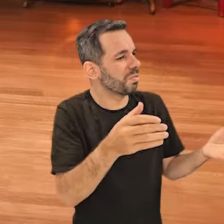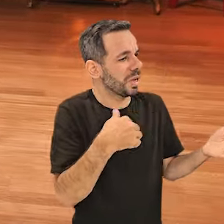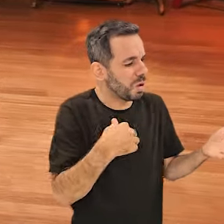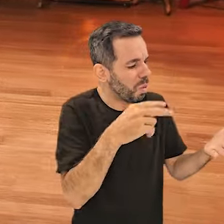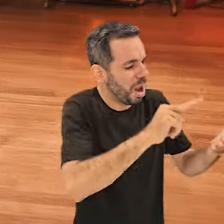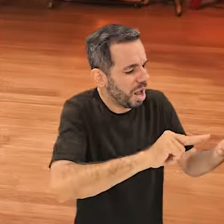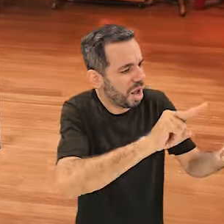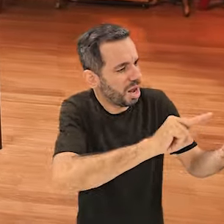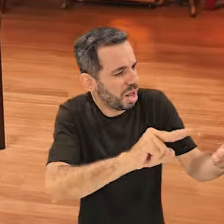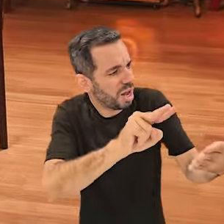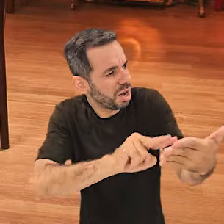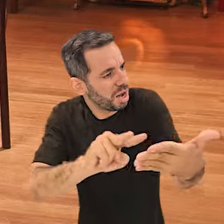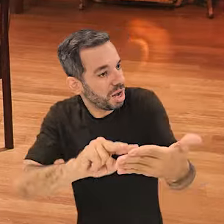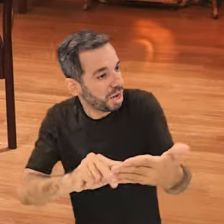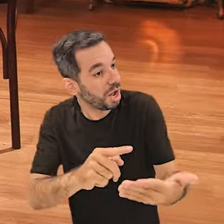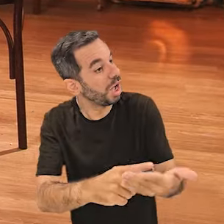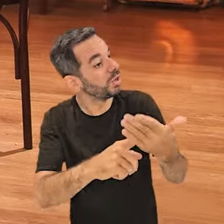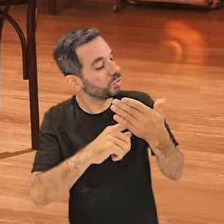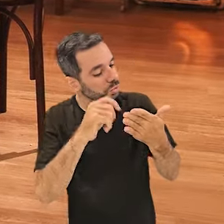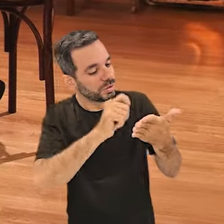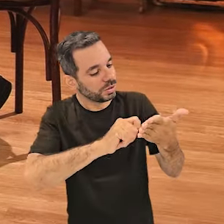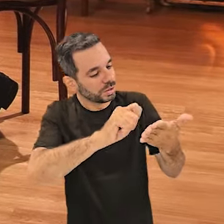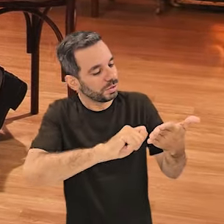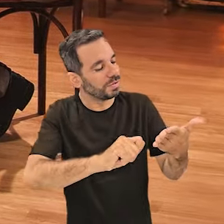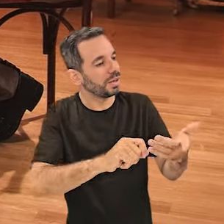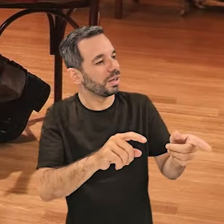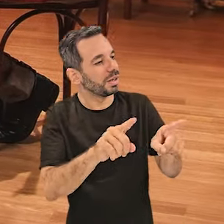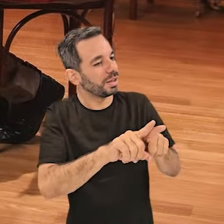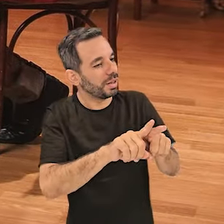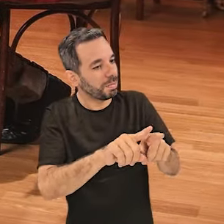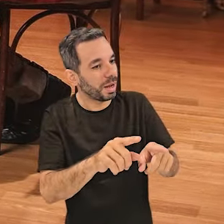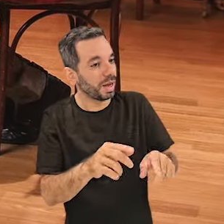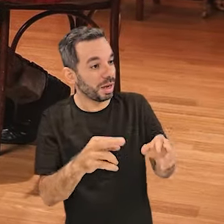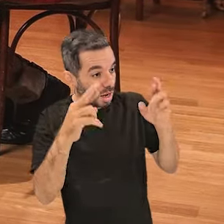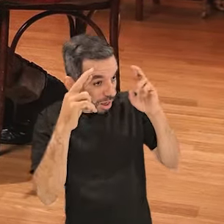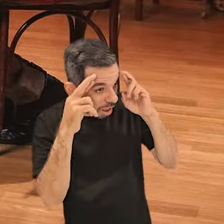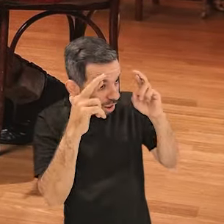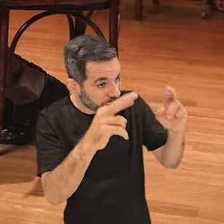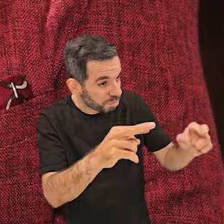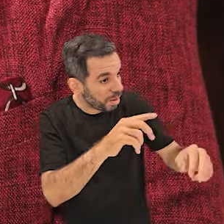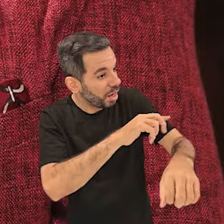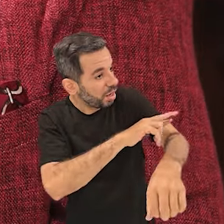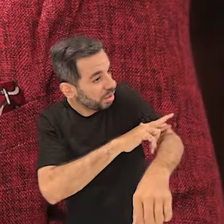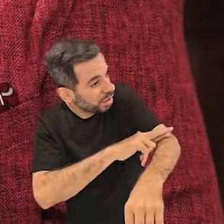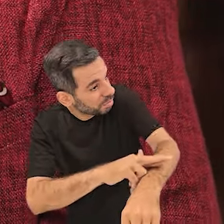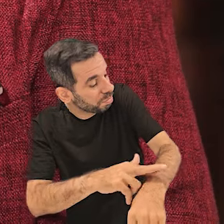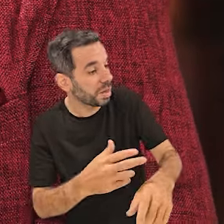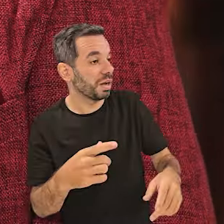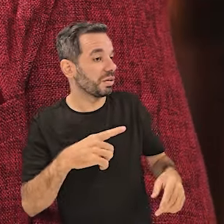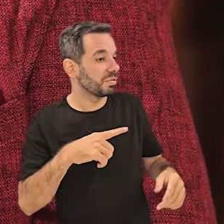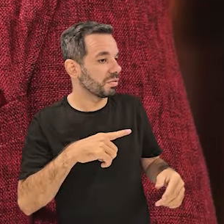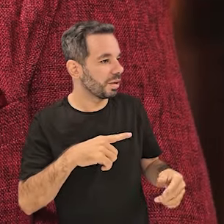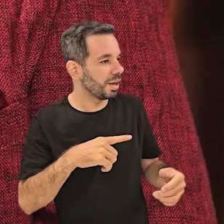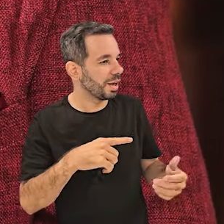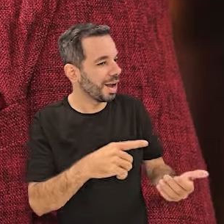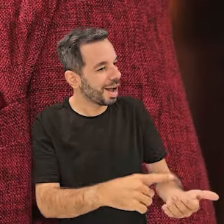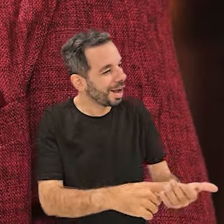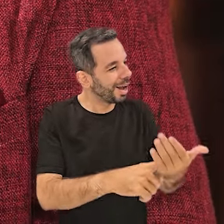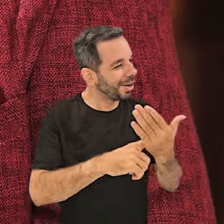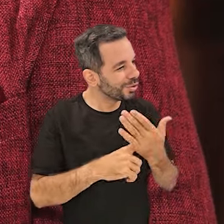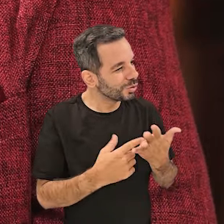também você a escrever melhor. O respeito à autenticidade, ao trabalho de cada um é algo